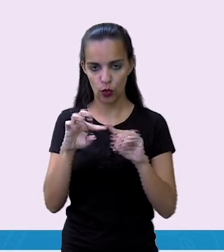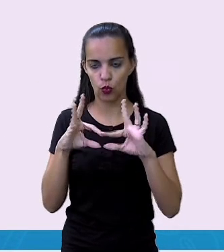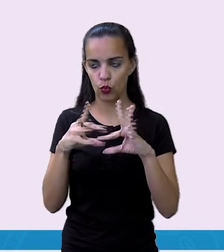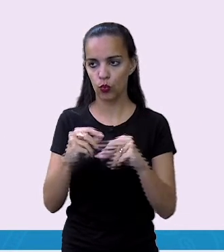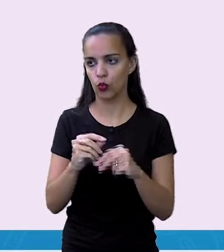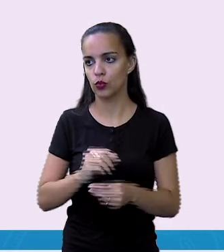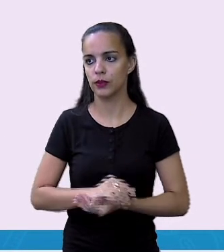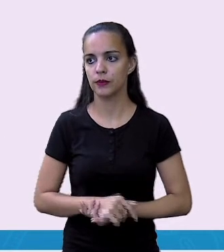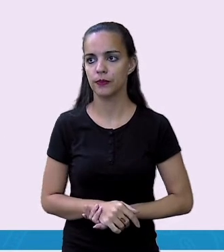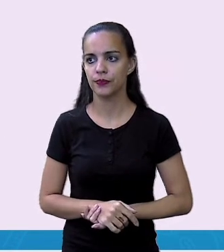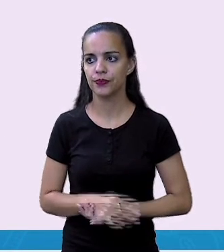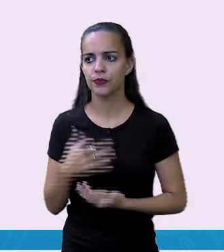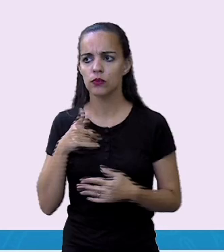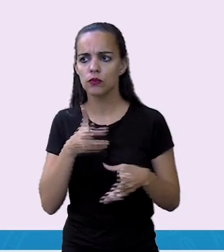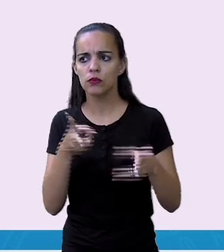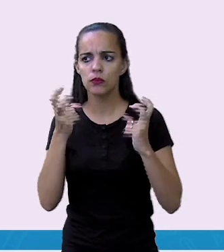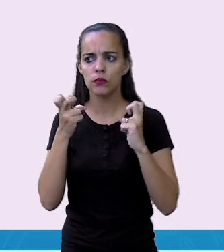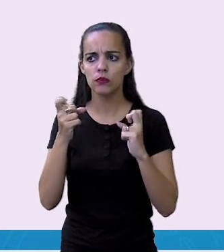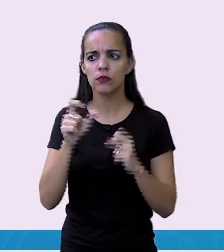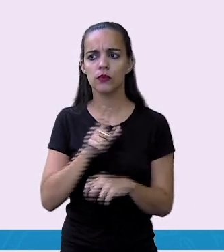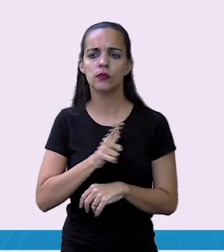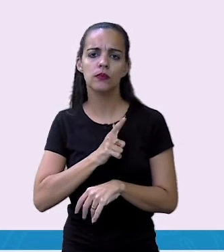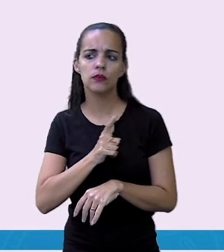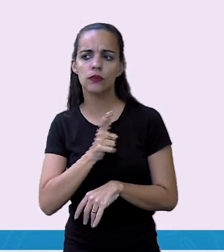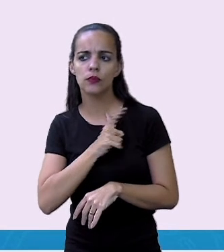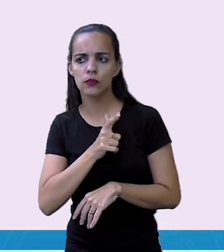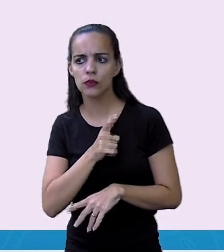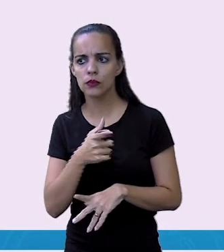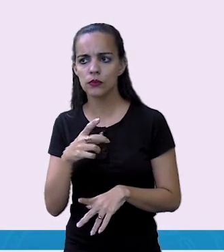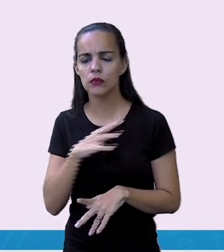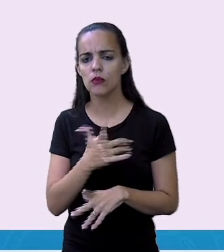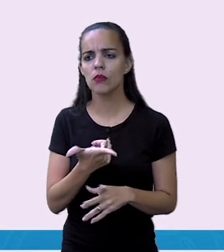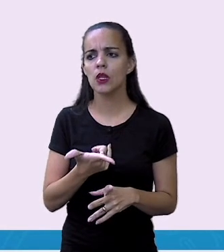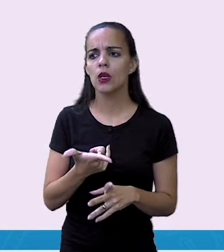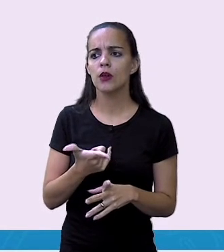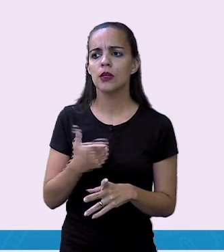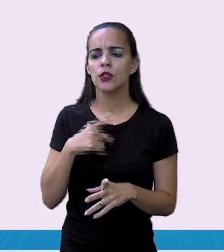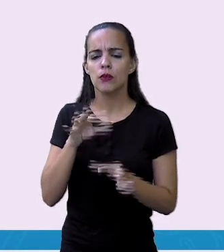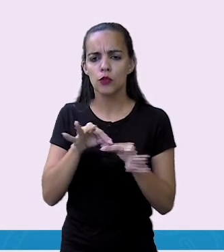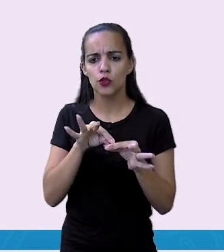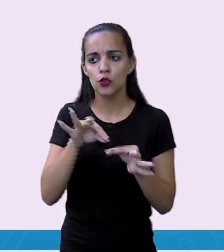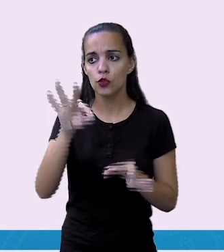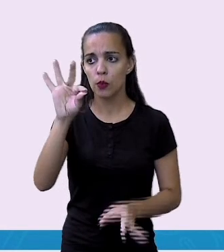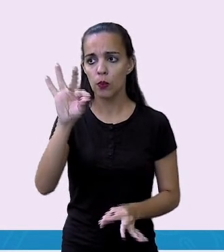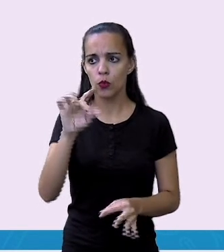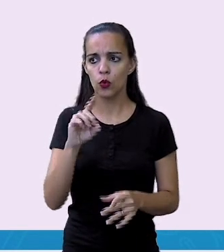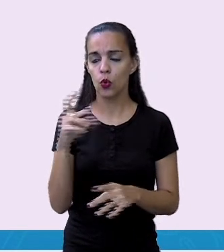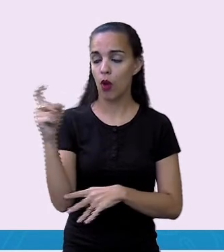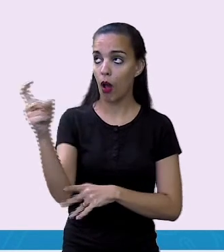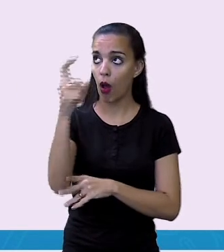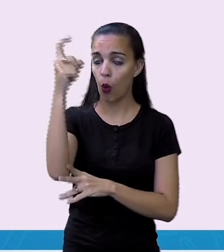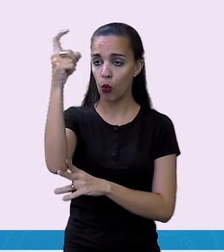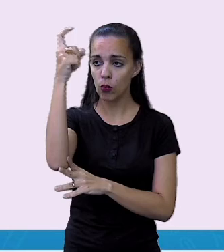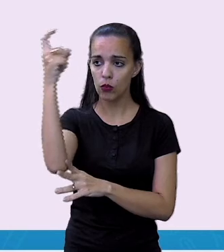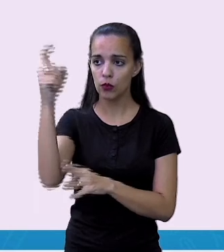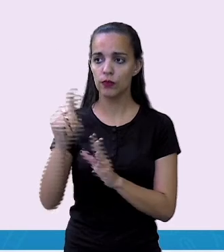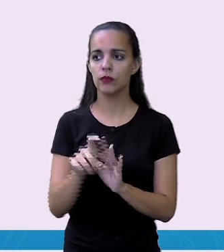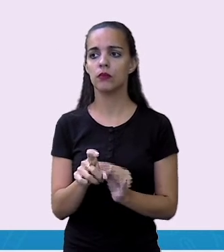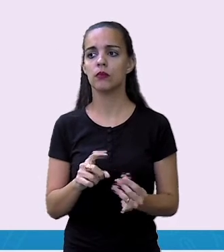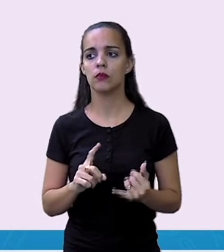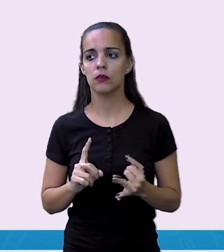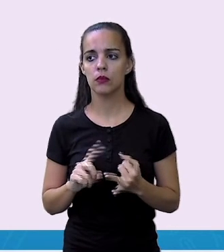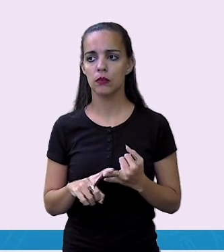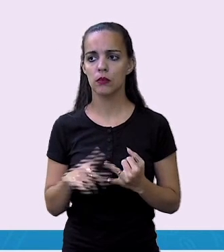No segundo exemplo, nós temos condições de medir a altura